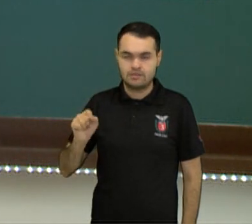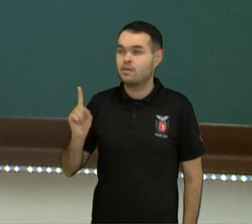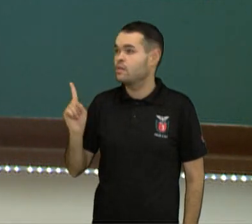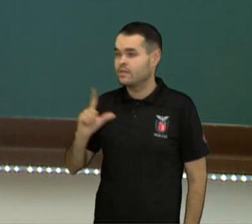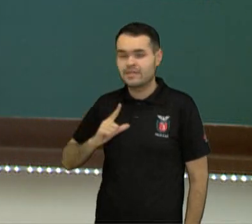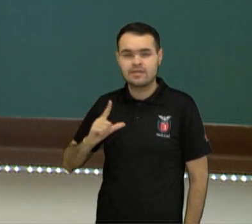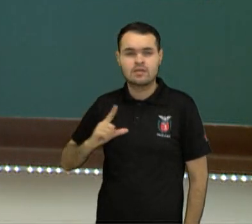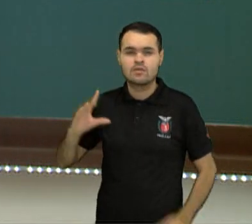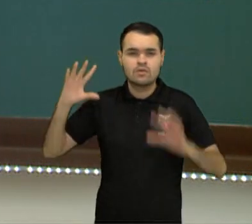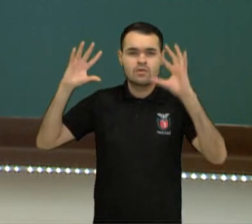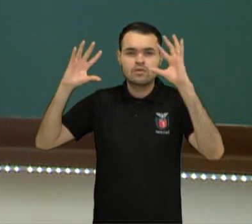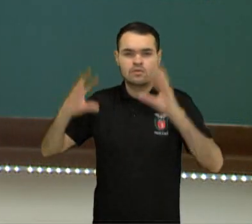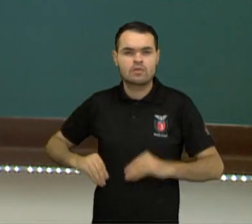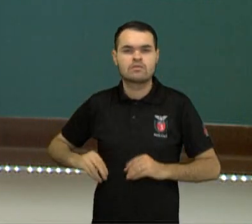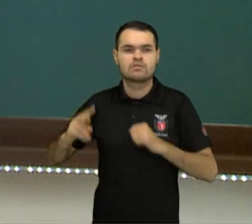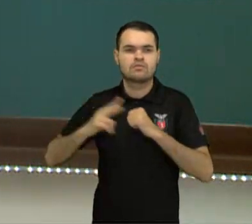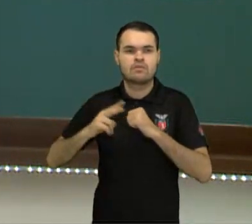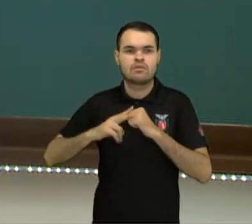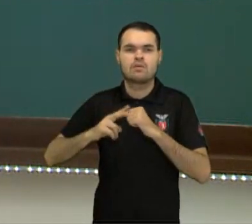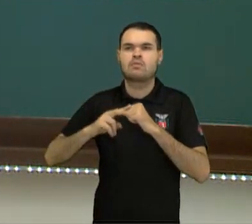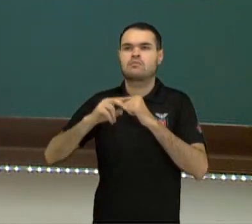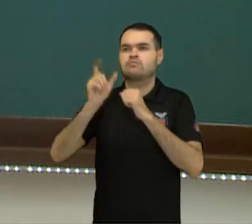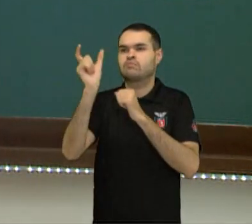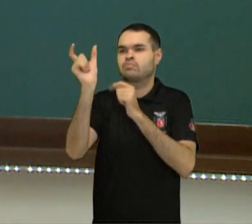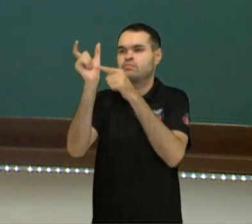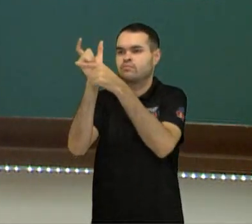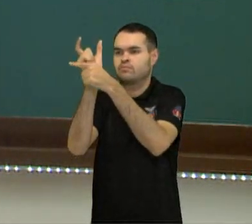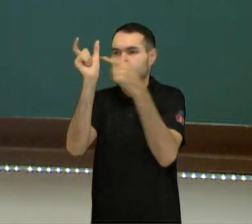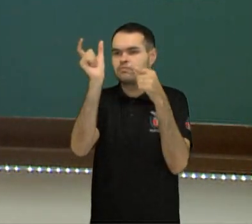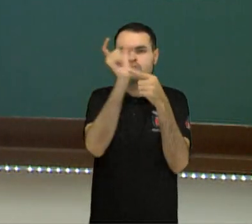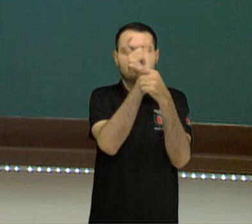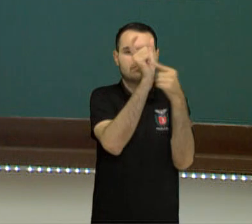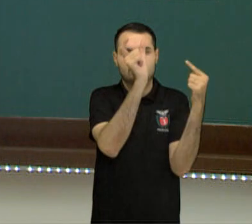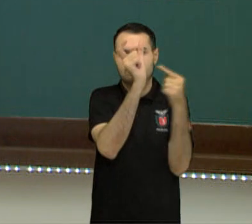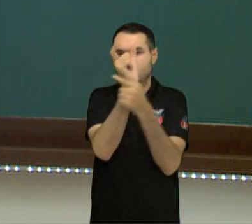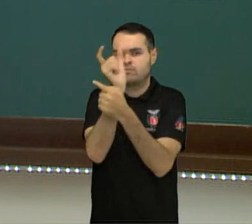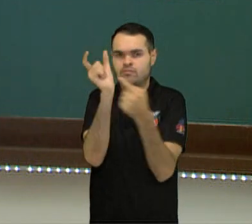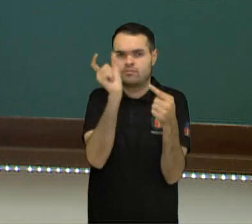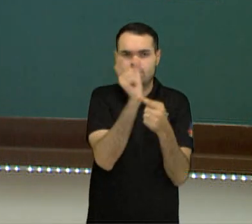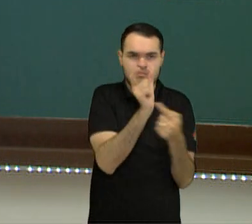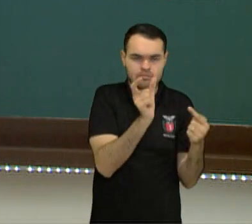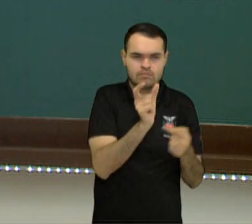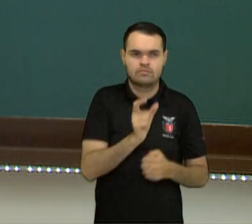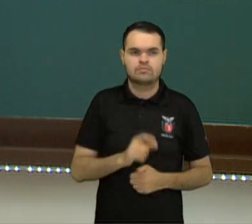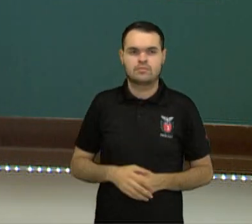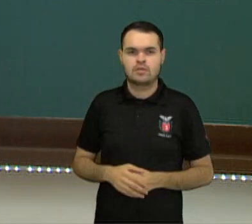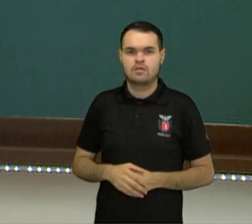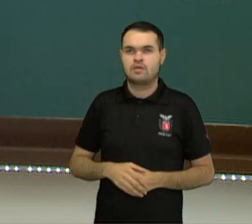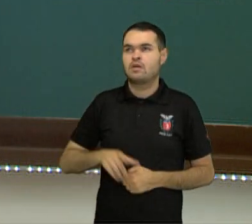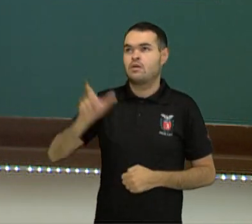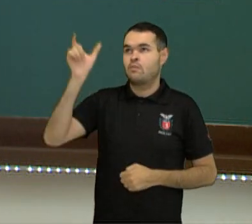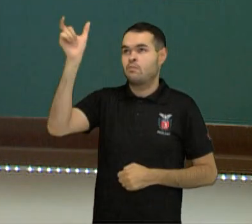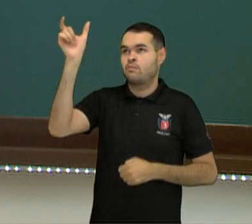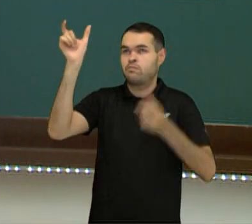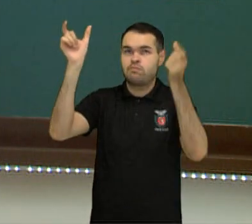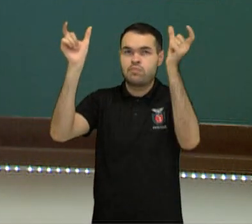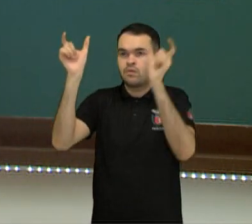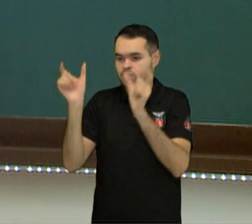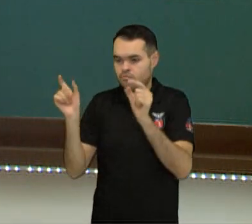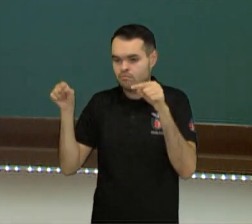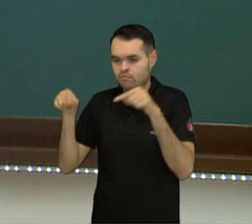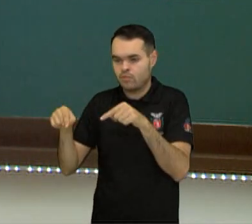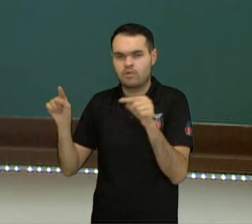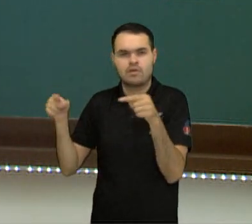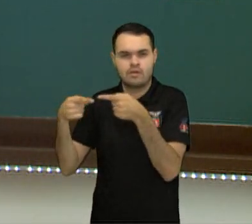estão sublinhados aqui. Eu quero que vocês escrevam aqui, né? Os que são regulares e os que